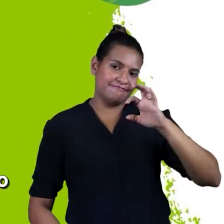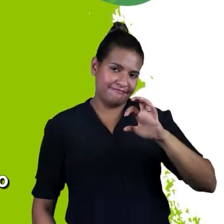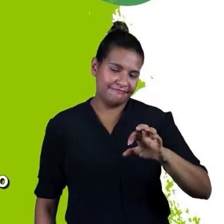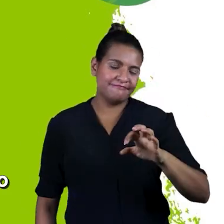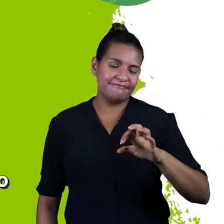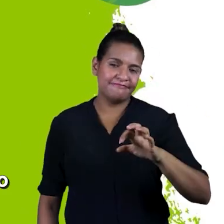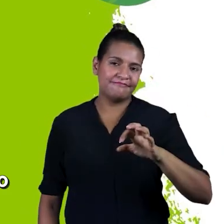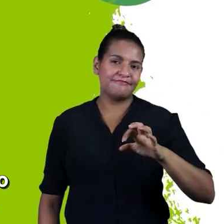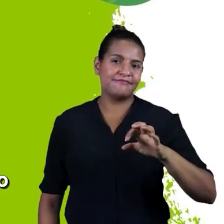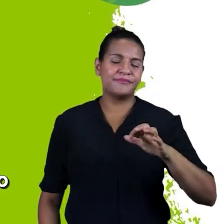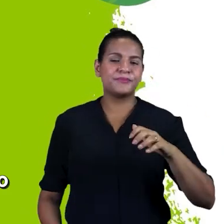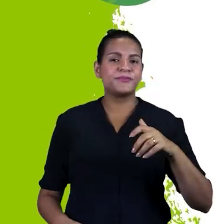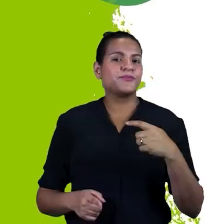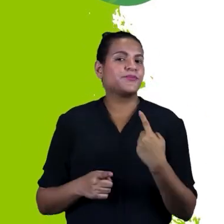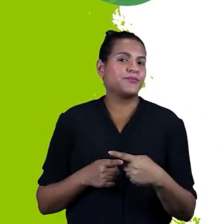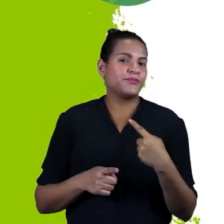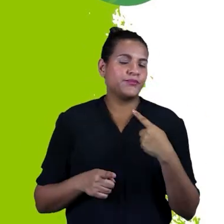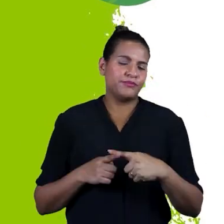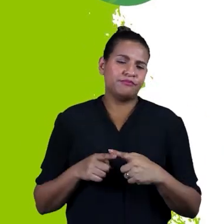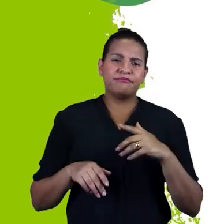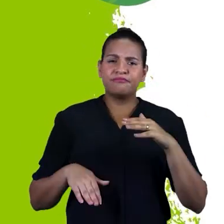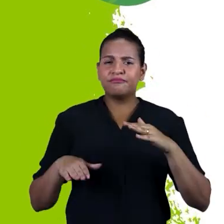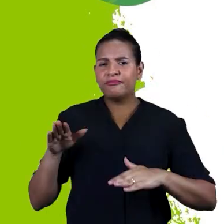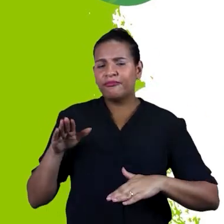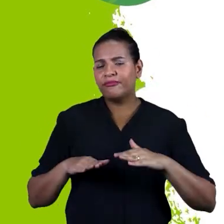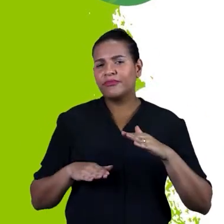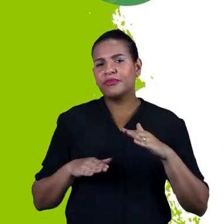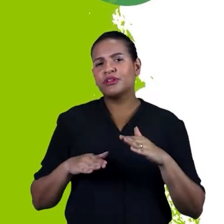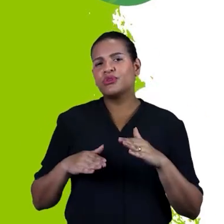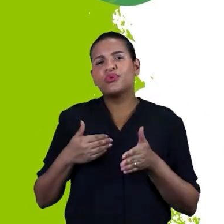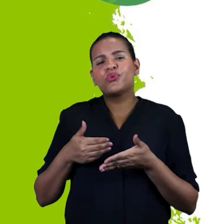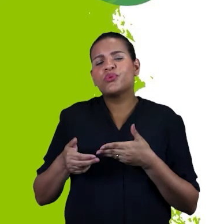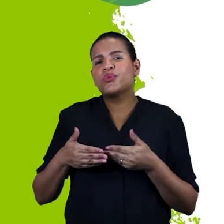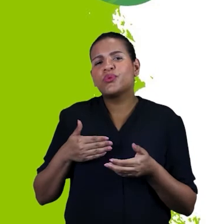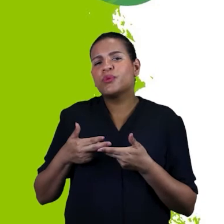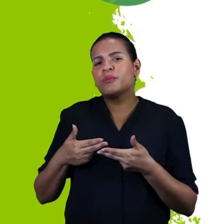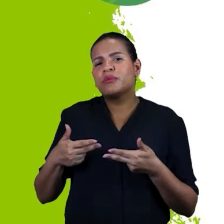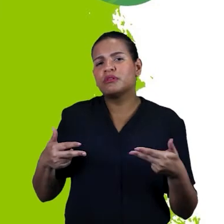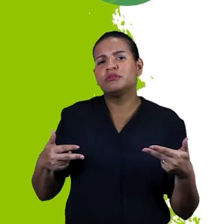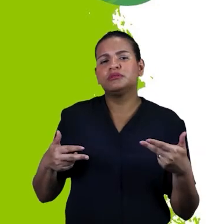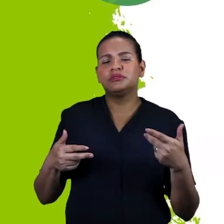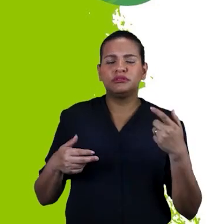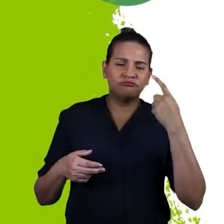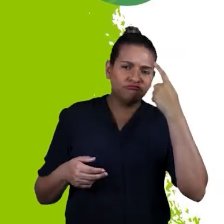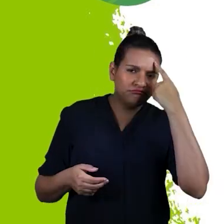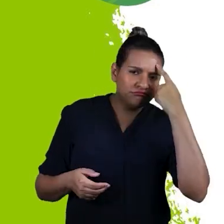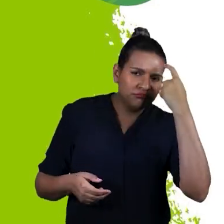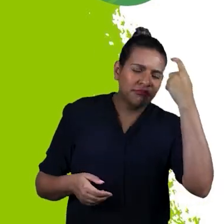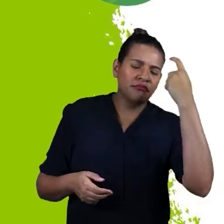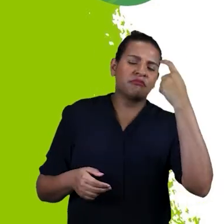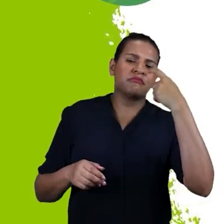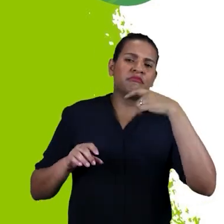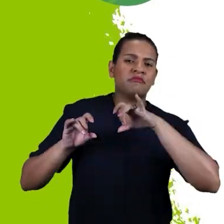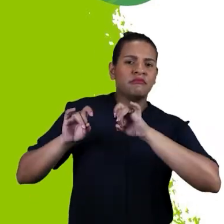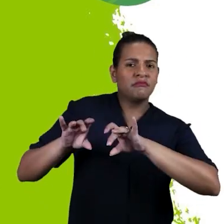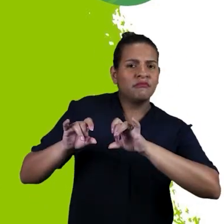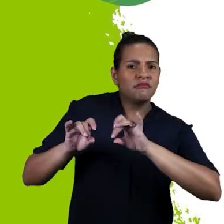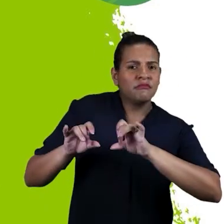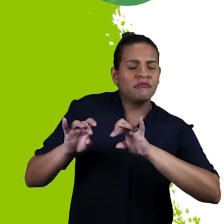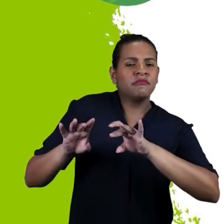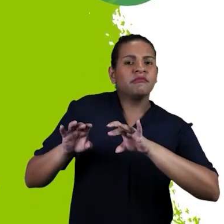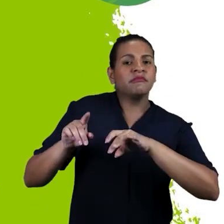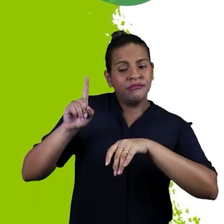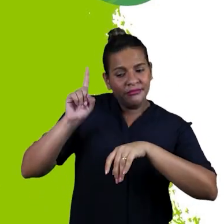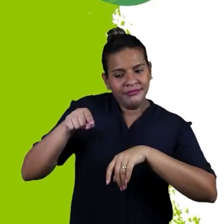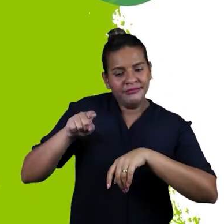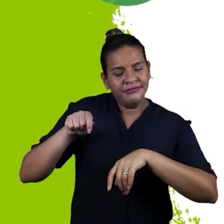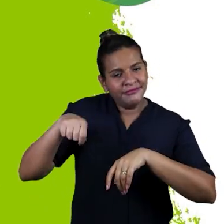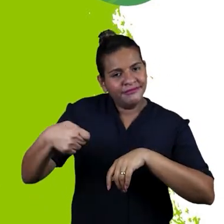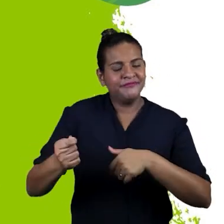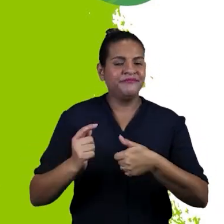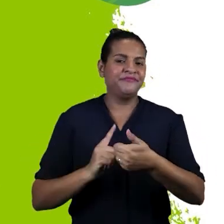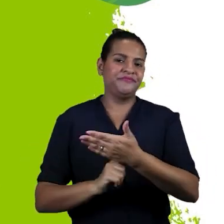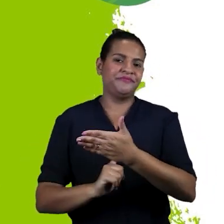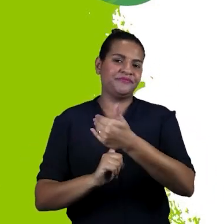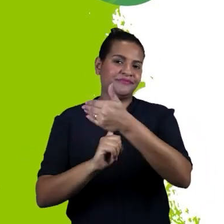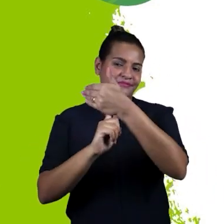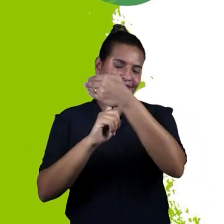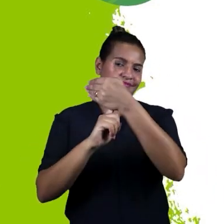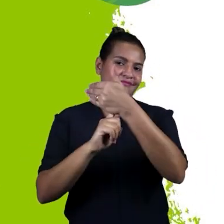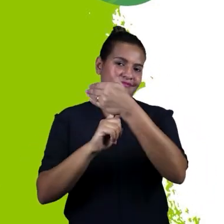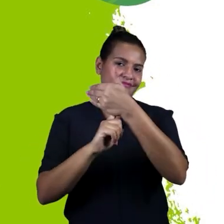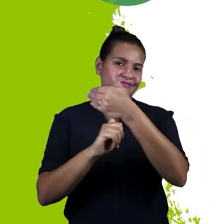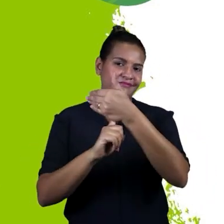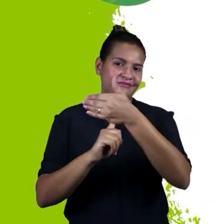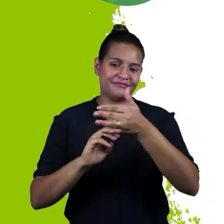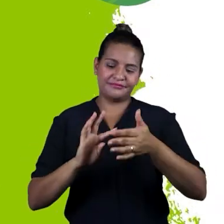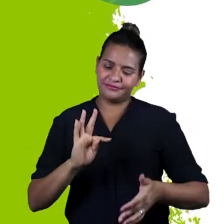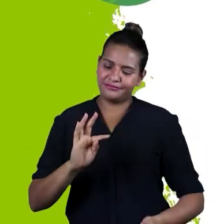frente. A tecnologia, ela é o quê? Tudo, na verdade, quando você faz qualquer tipo de invento ou alguma